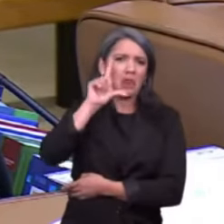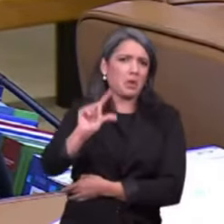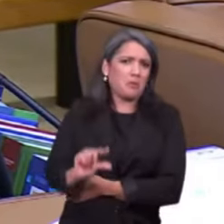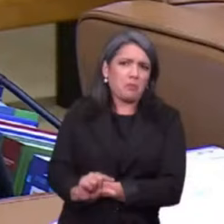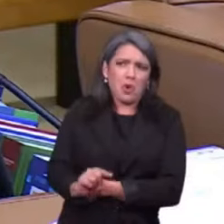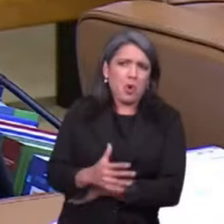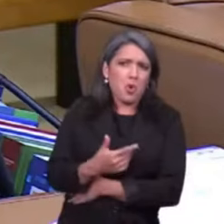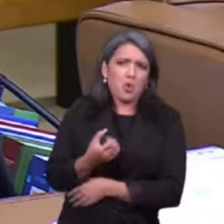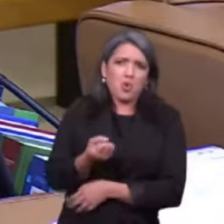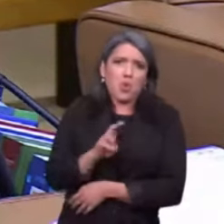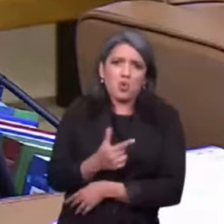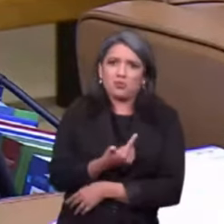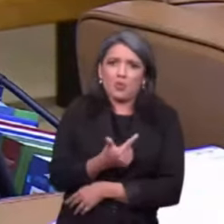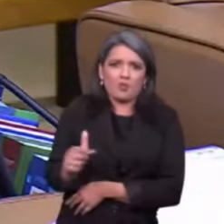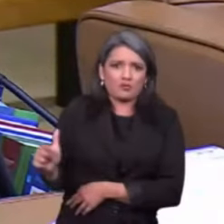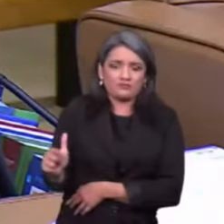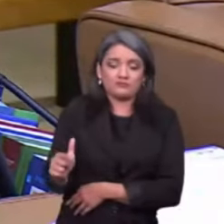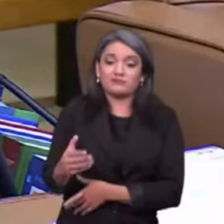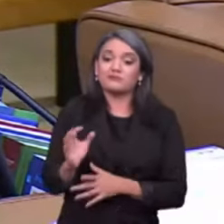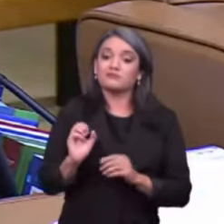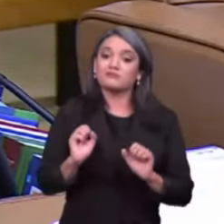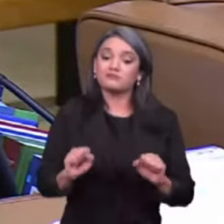e pode minimizar